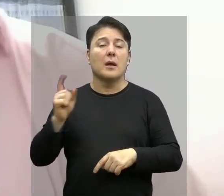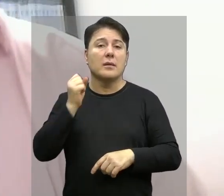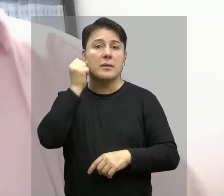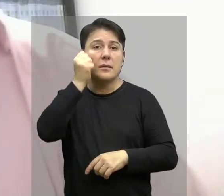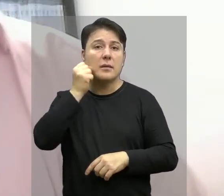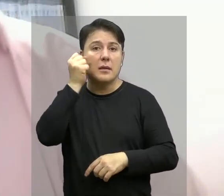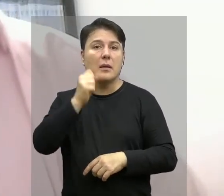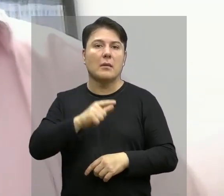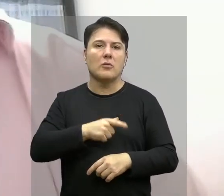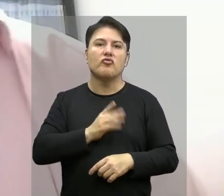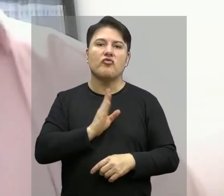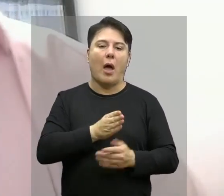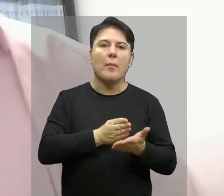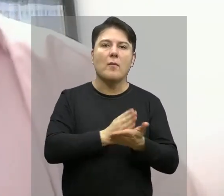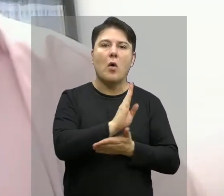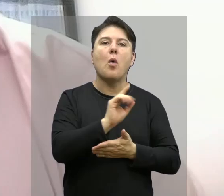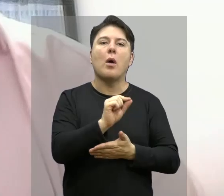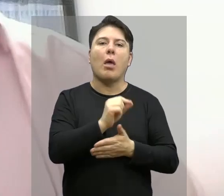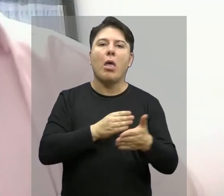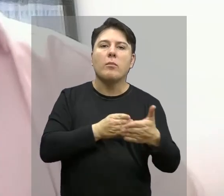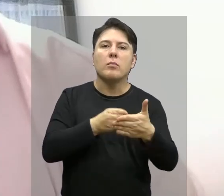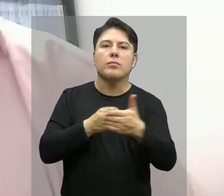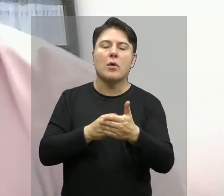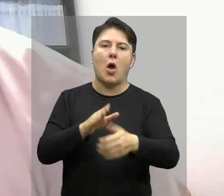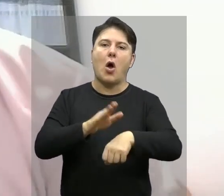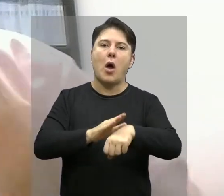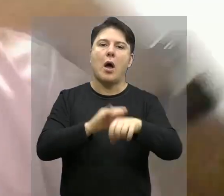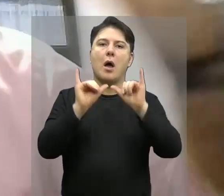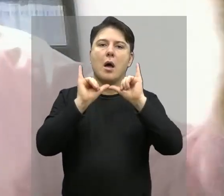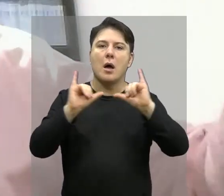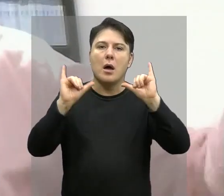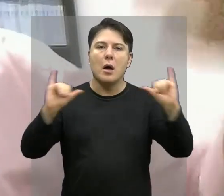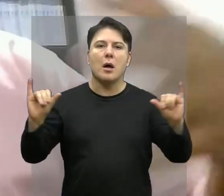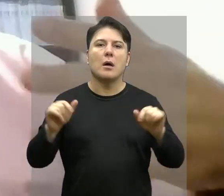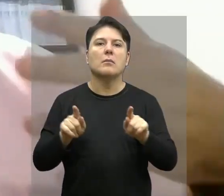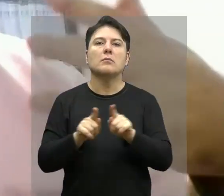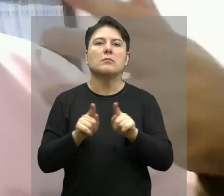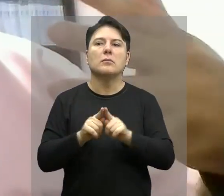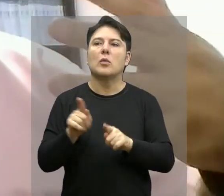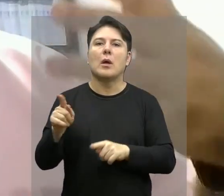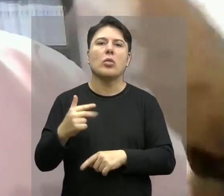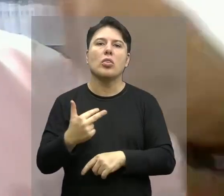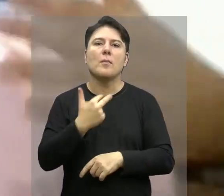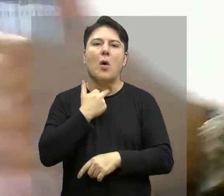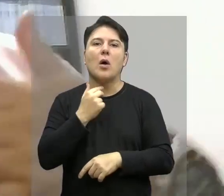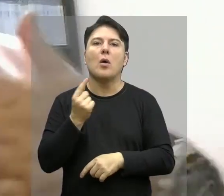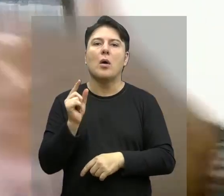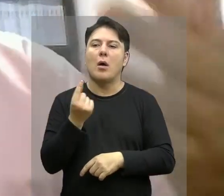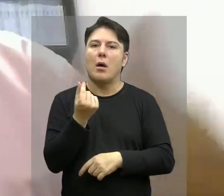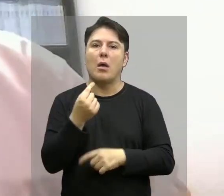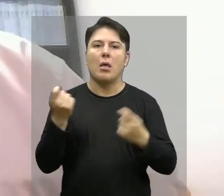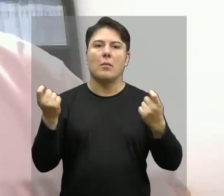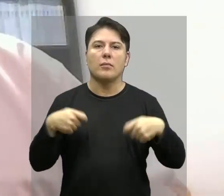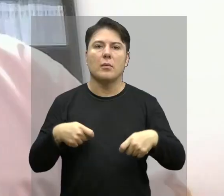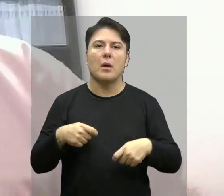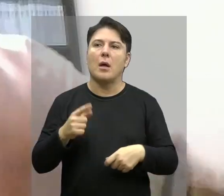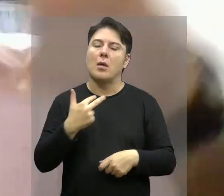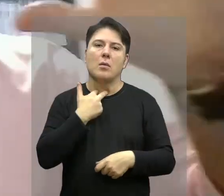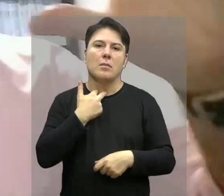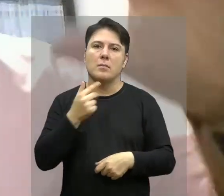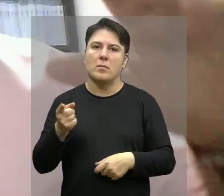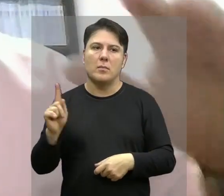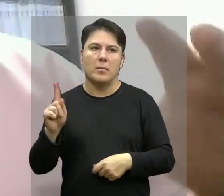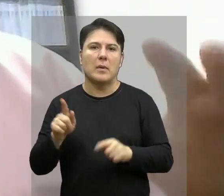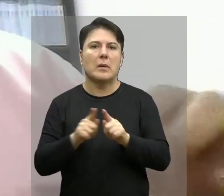algumas limitações de propaganda, né? Horário de propaganda, que jogador não pode mais fazer, quem está na ativa não pode mais